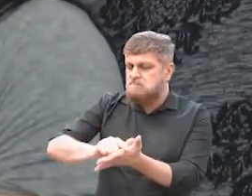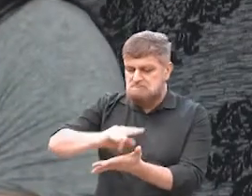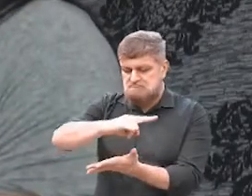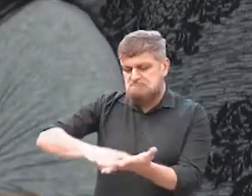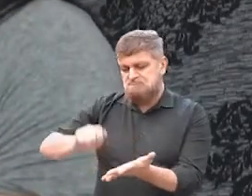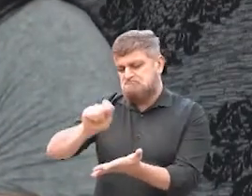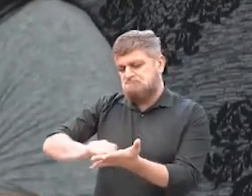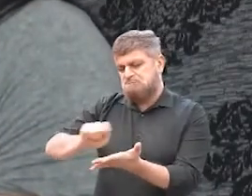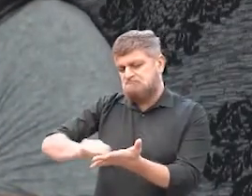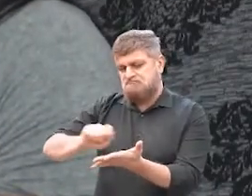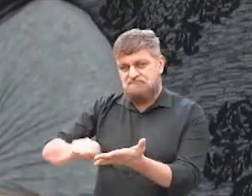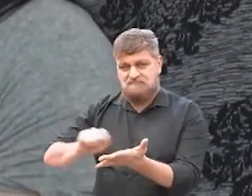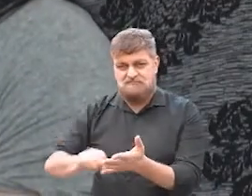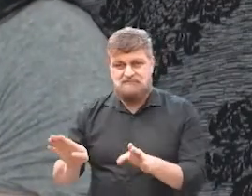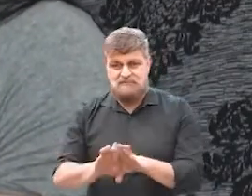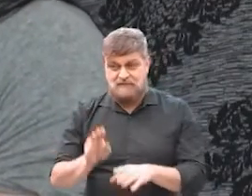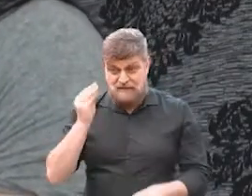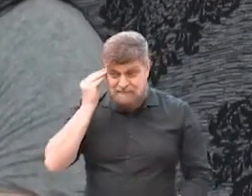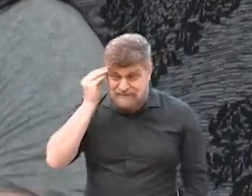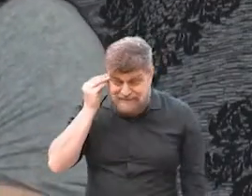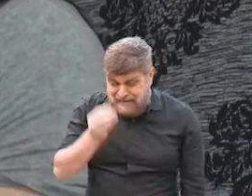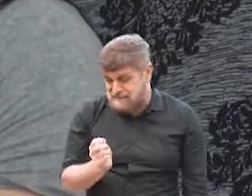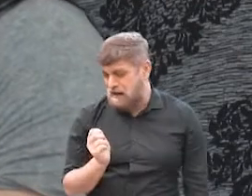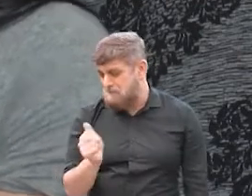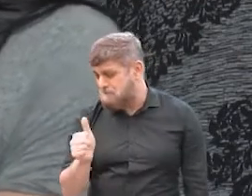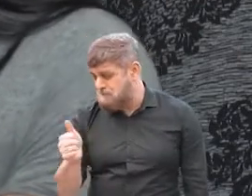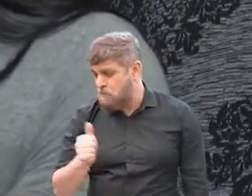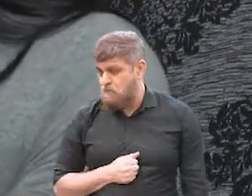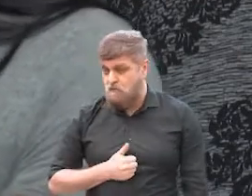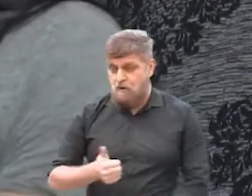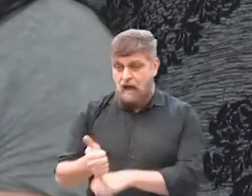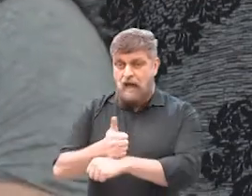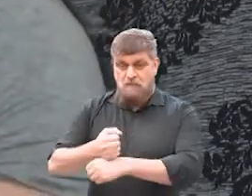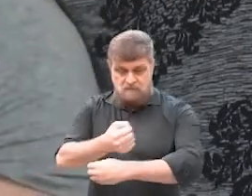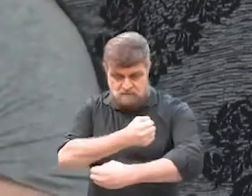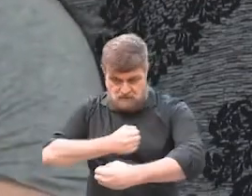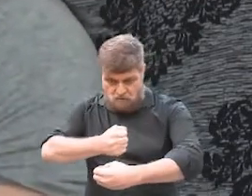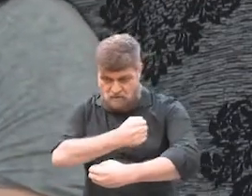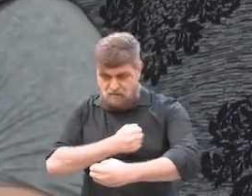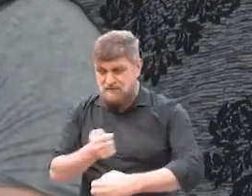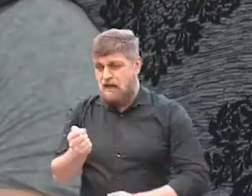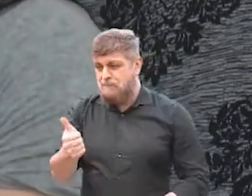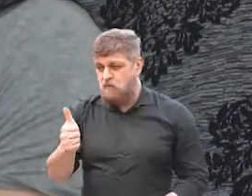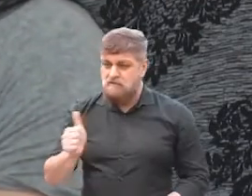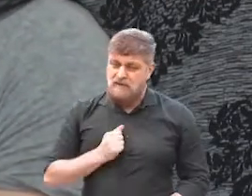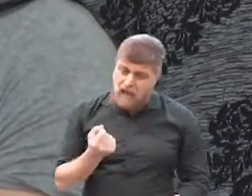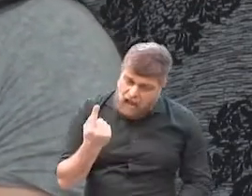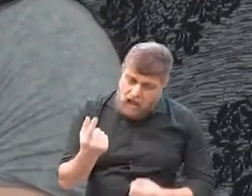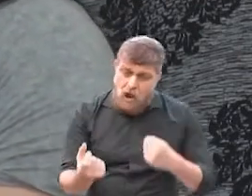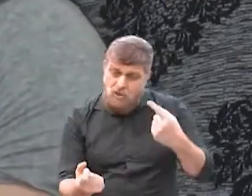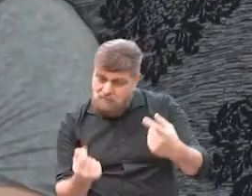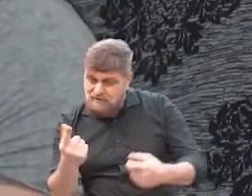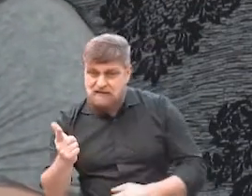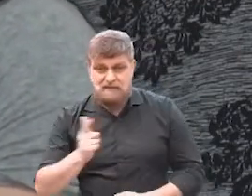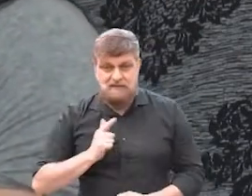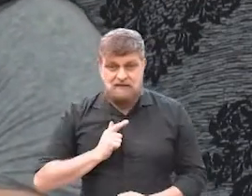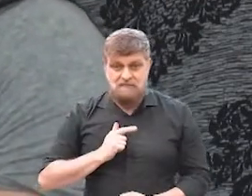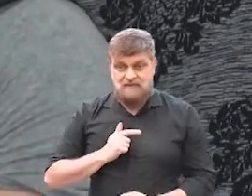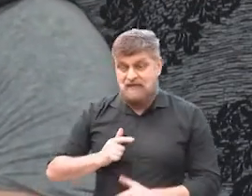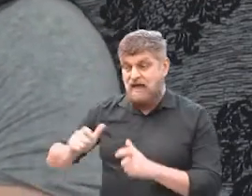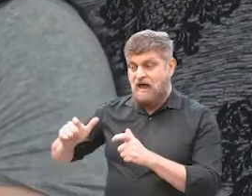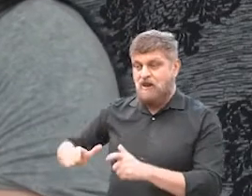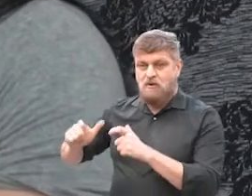papel, né? A visita da psiquiatra é pouco, a visita da nutricionista é pouco. Alguns lugares tem, né?